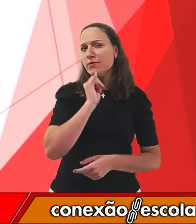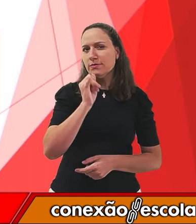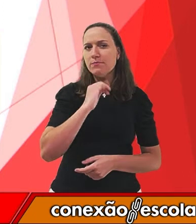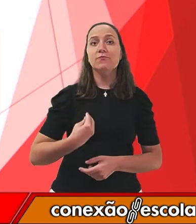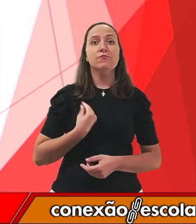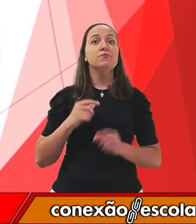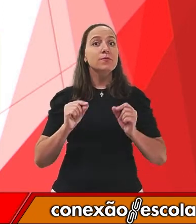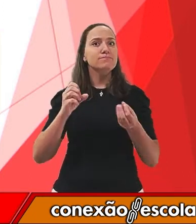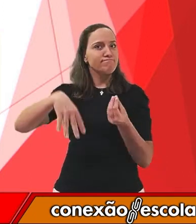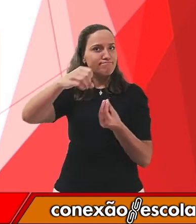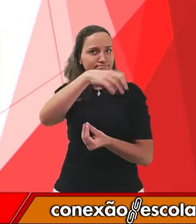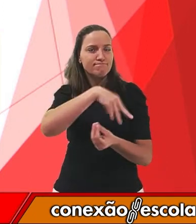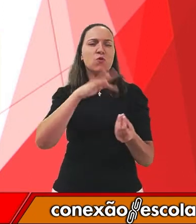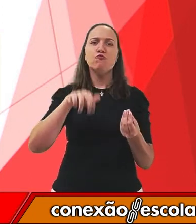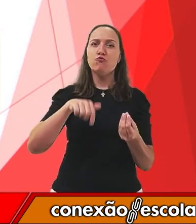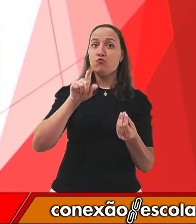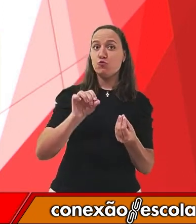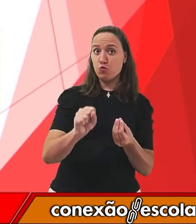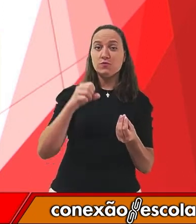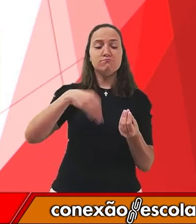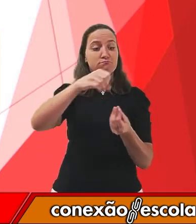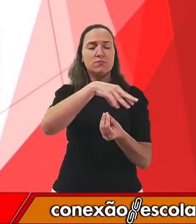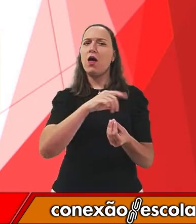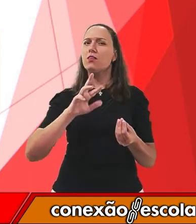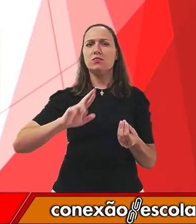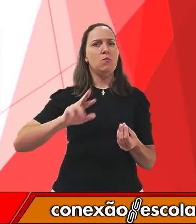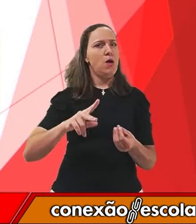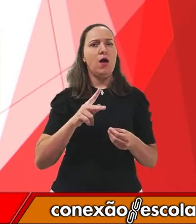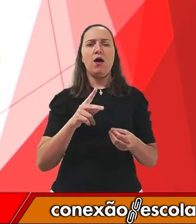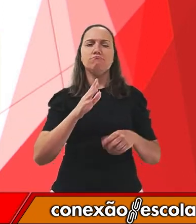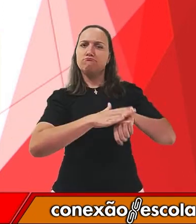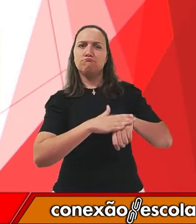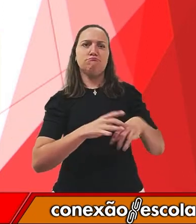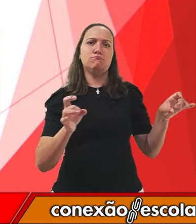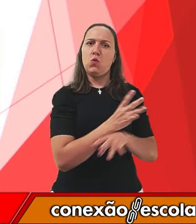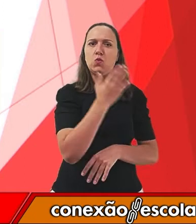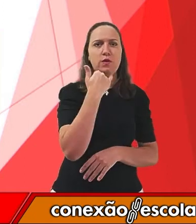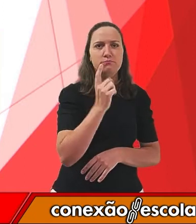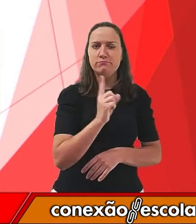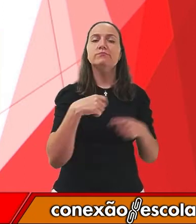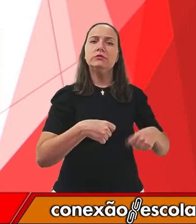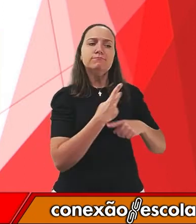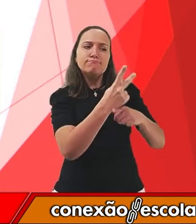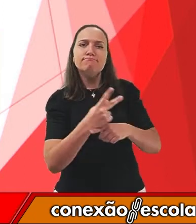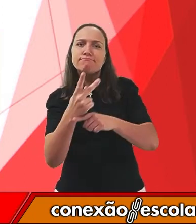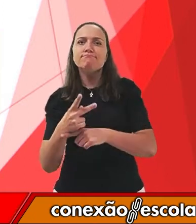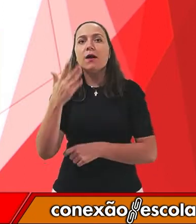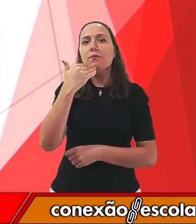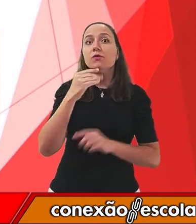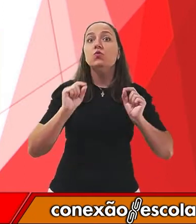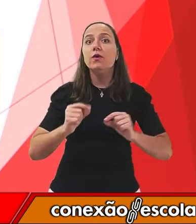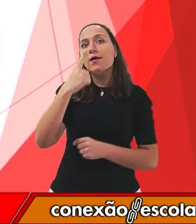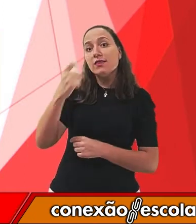os fungos. Os fungos também não produzem o seu próprio alimento. Eles se alimentam de outros seres, promovendo